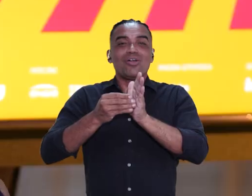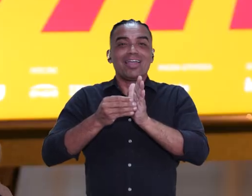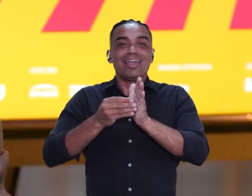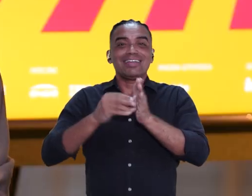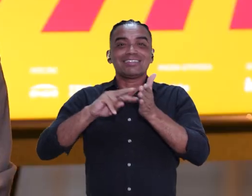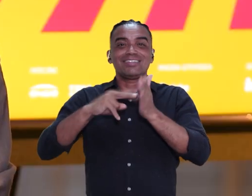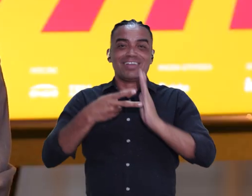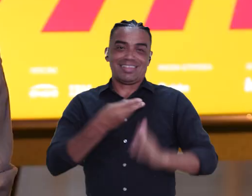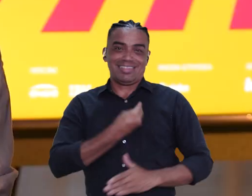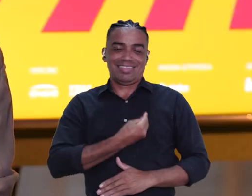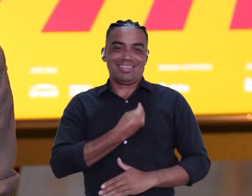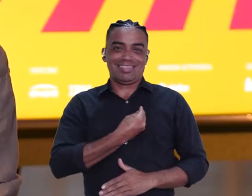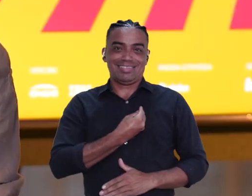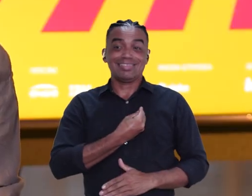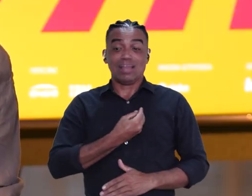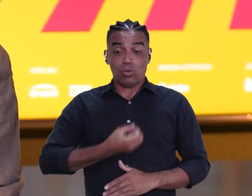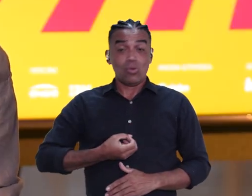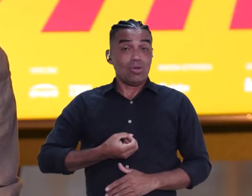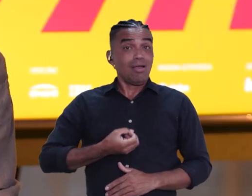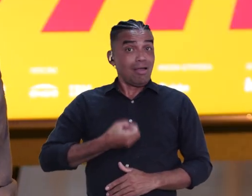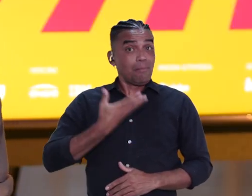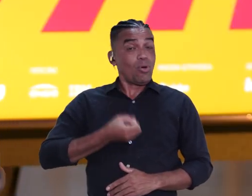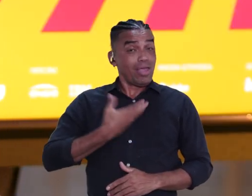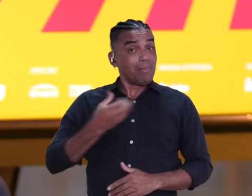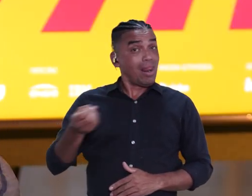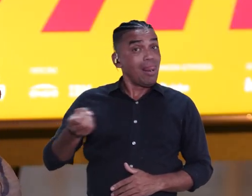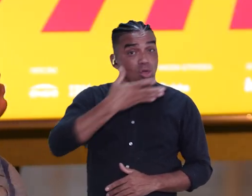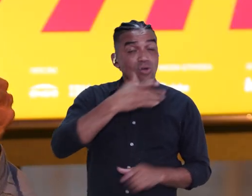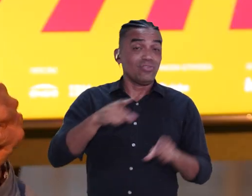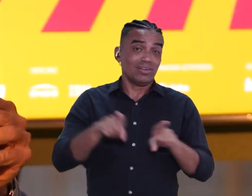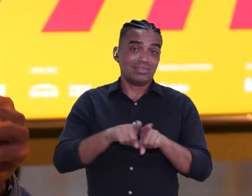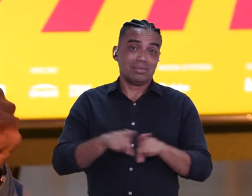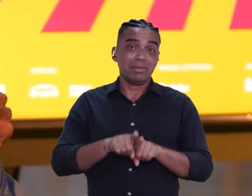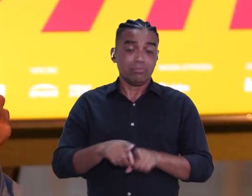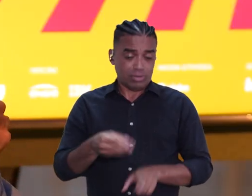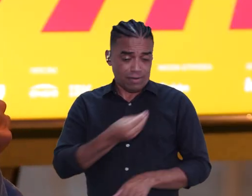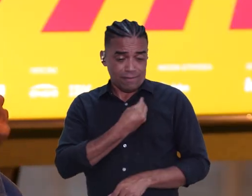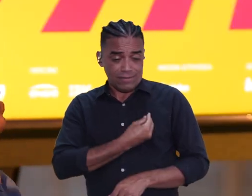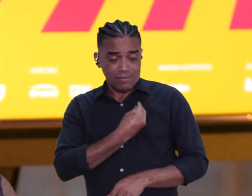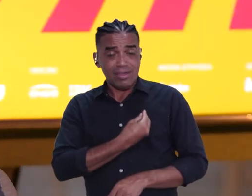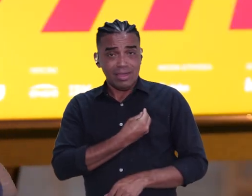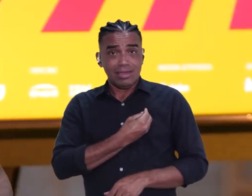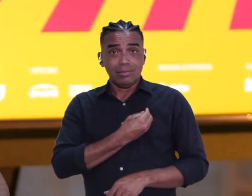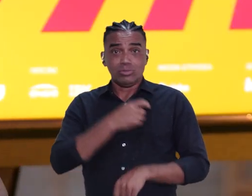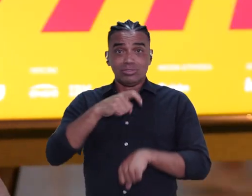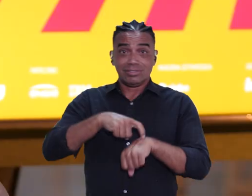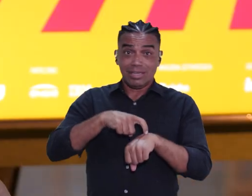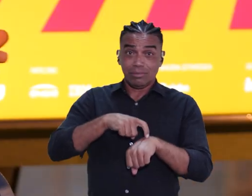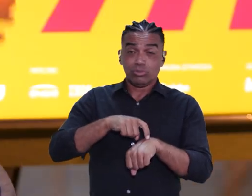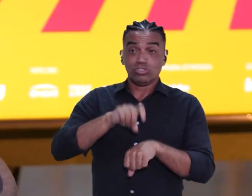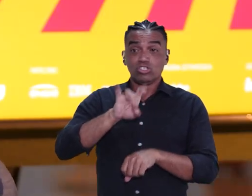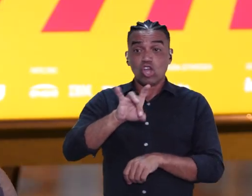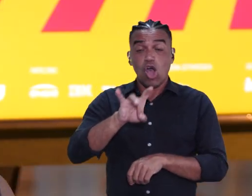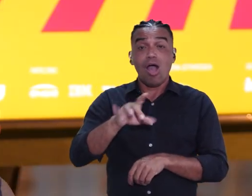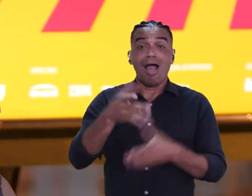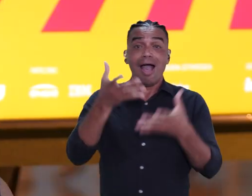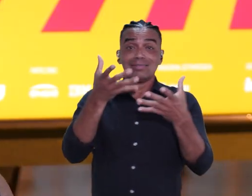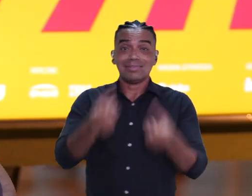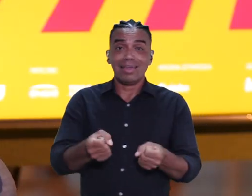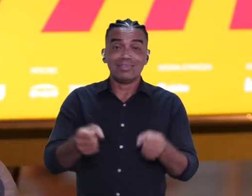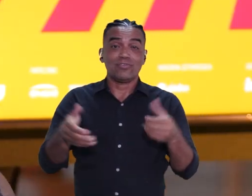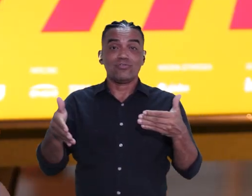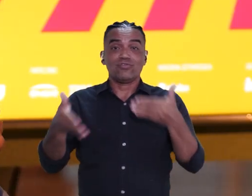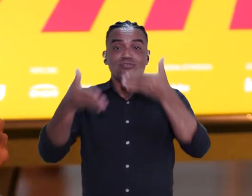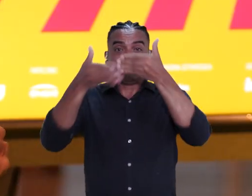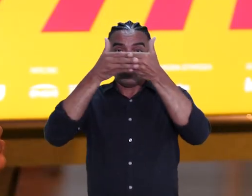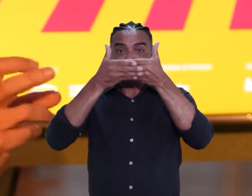nesse sentido, isso atualiza o poema também, porque nós vivemos um tempo em que ou só se aceita o